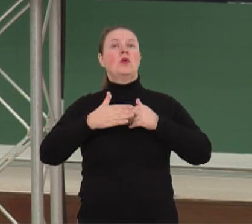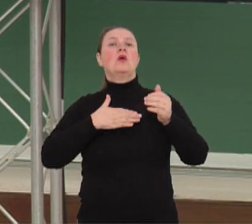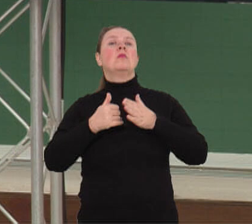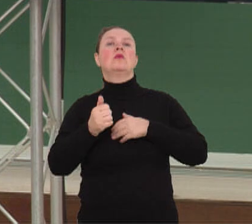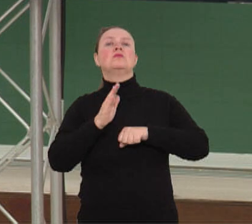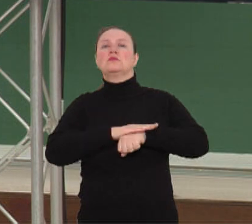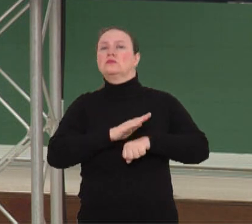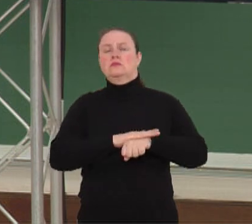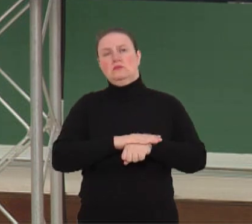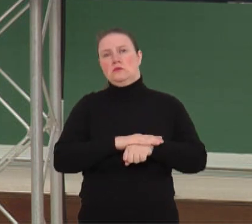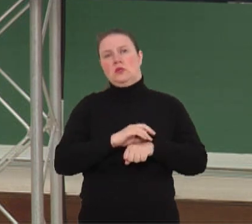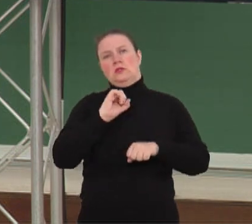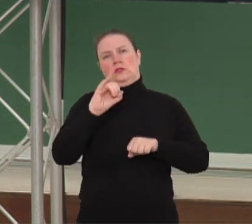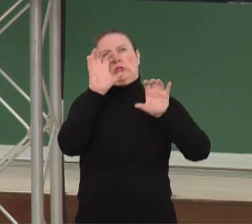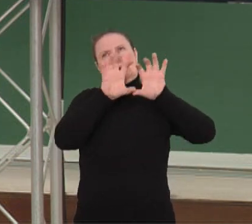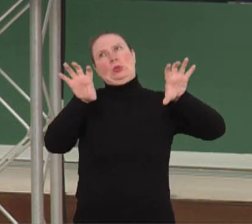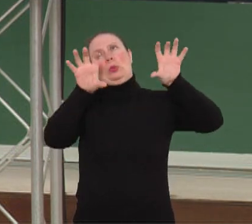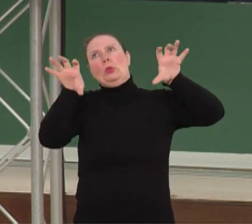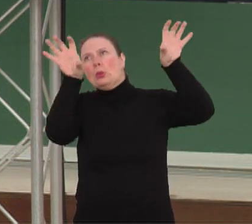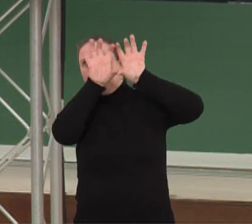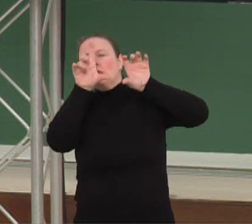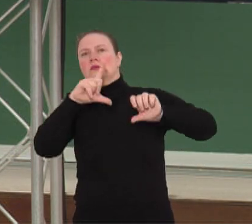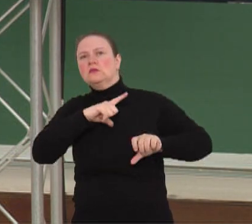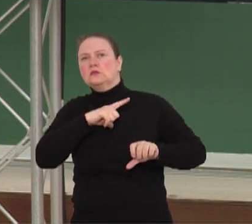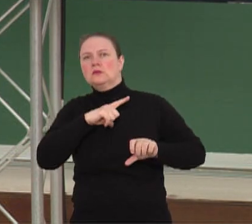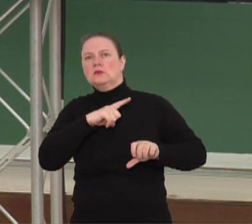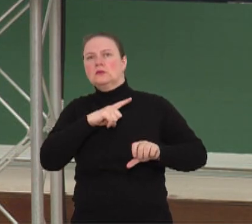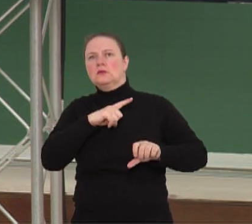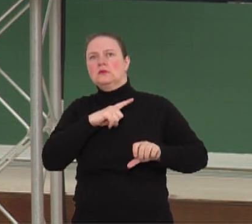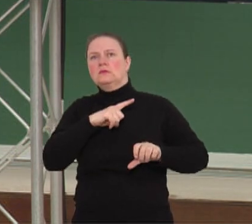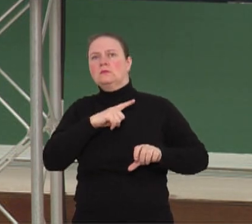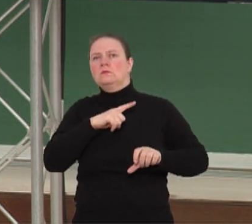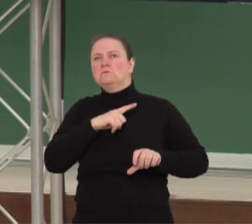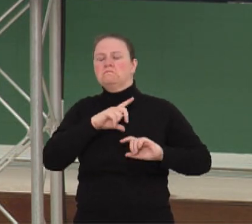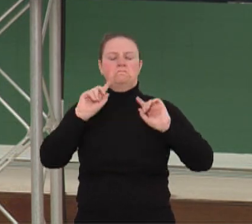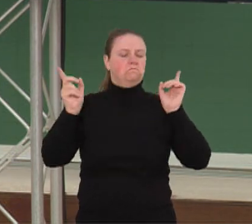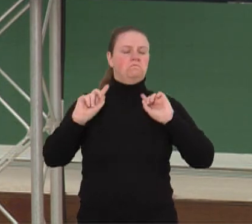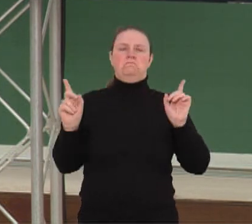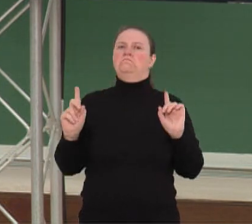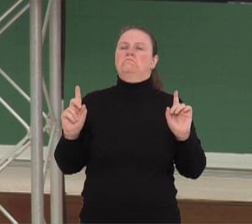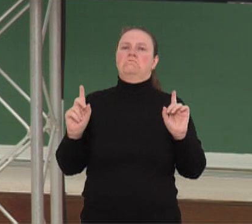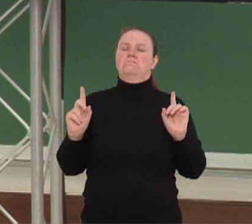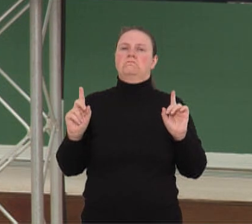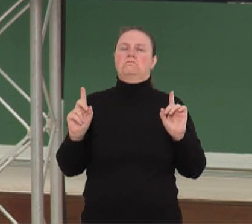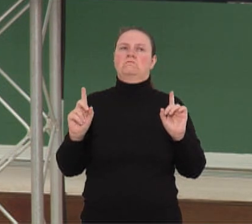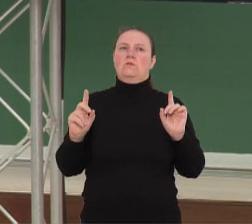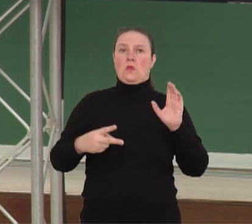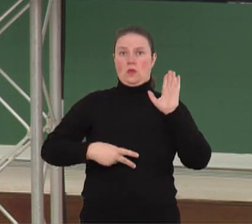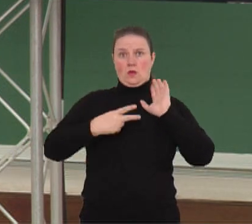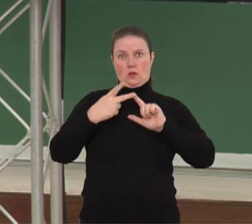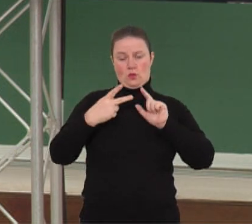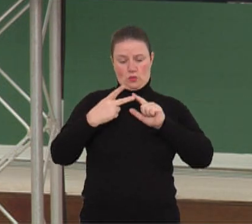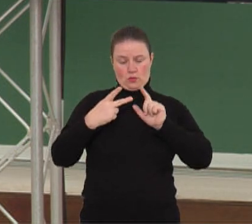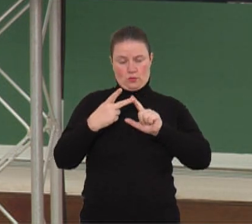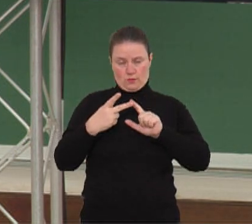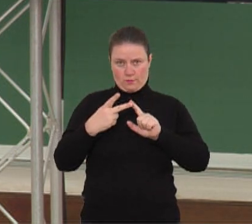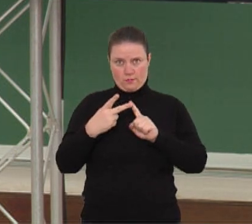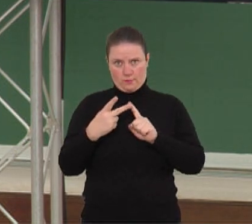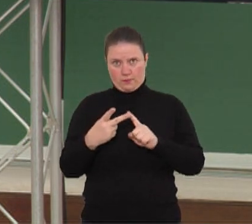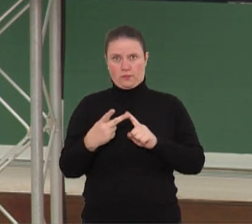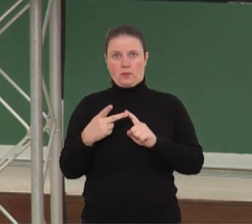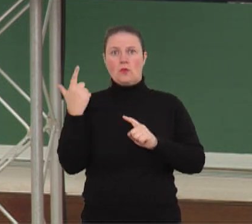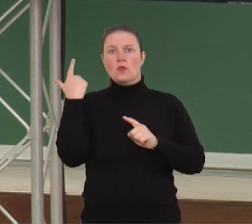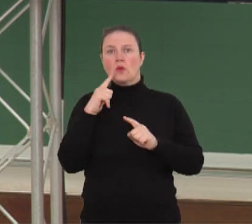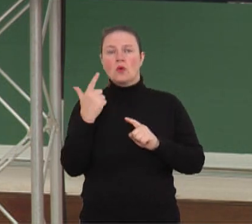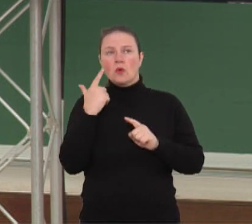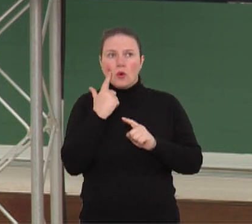Se estivesse com nuvens ou etc., esquece. Ele não considera isso. Segundo passo, eu